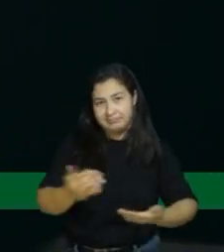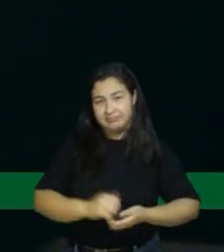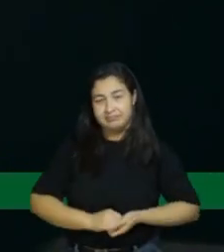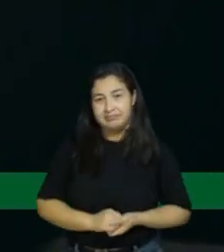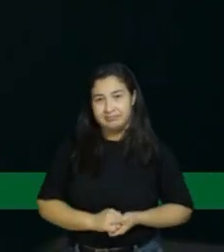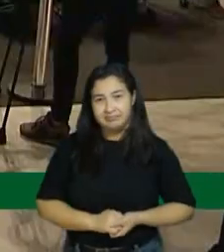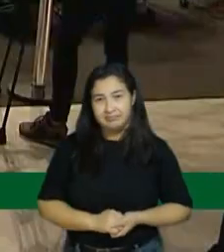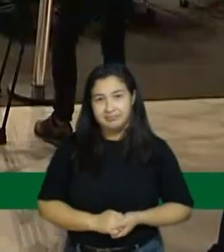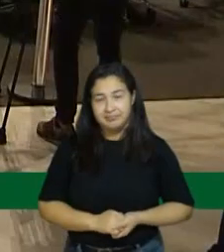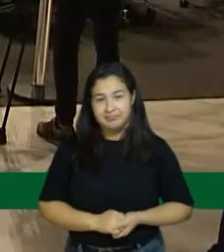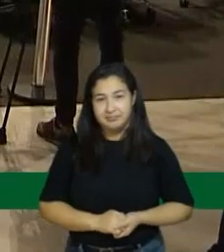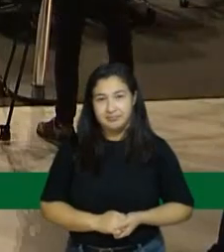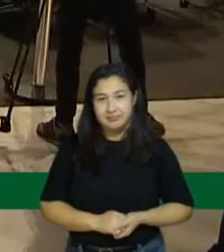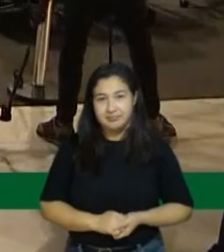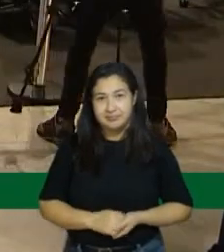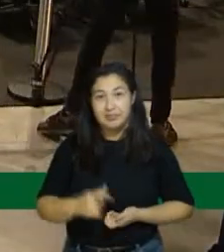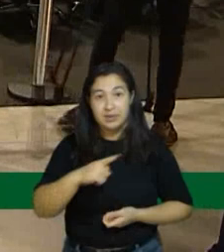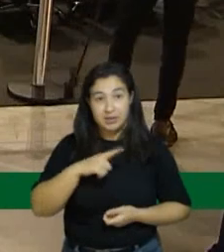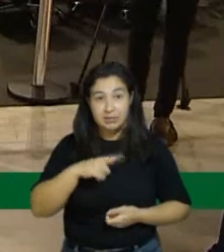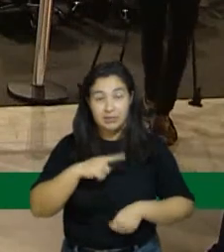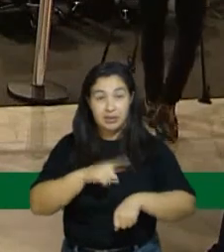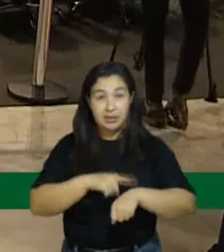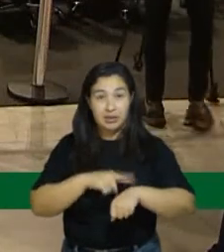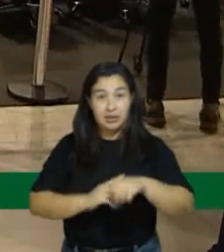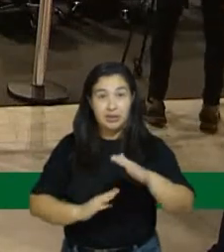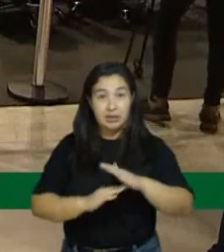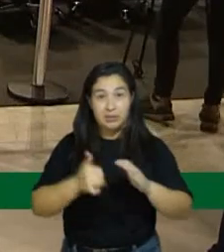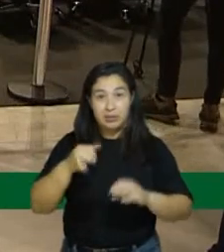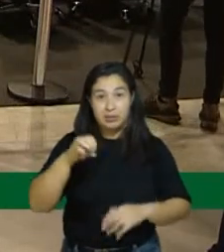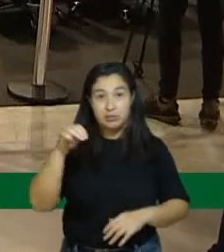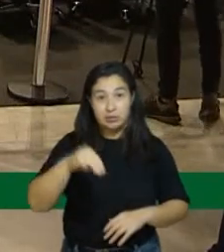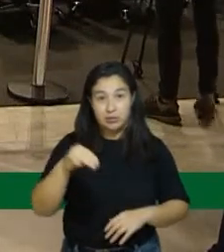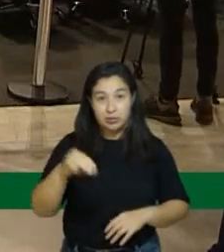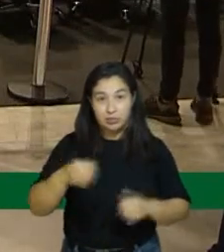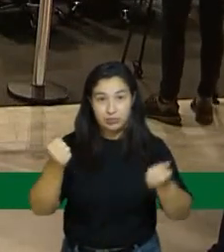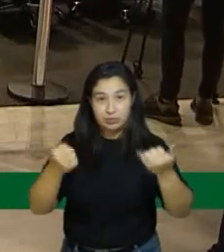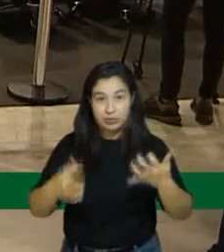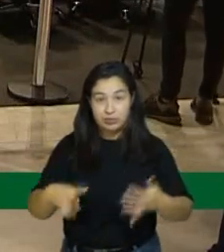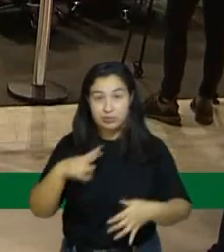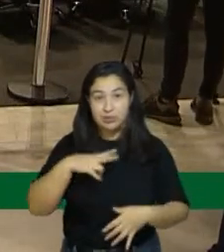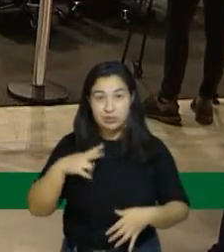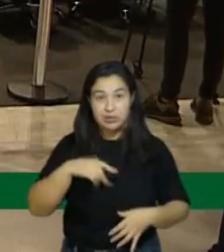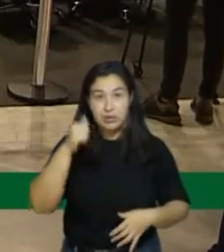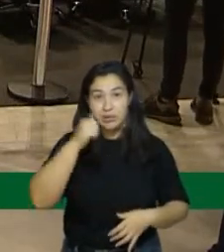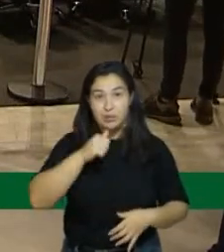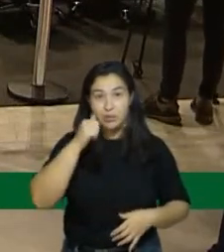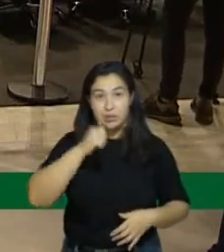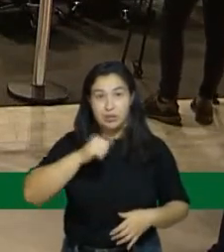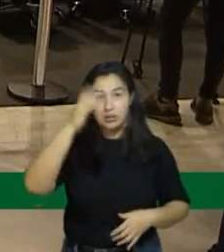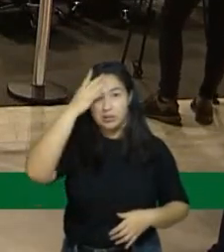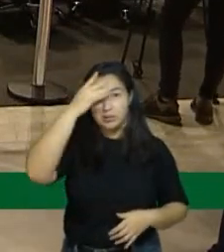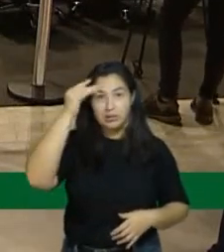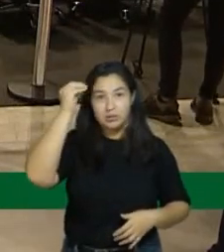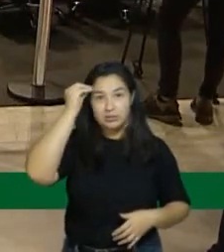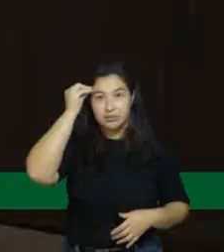Presidente ainda pelo tempo de até 10 minutos em explicações pessoais fará uso da palavra deputada Luciane Carmin